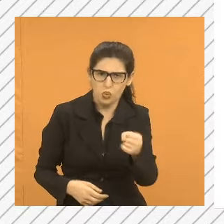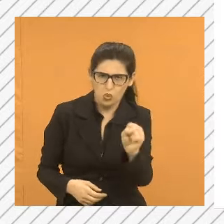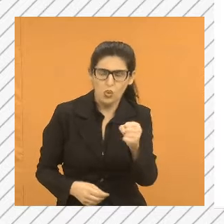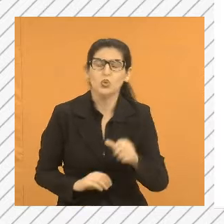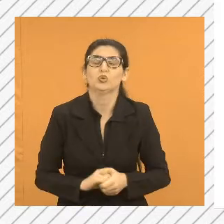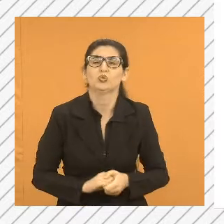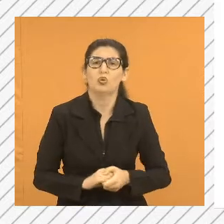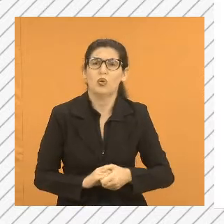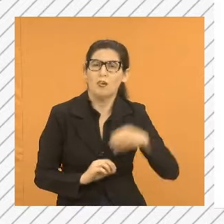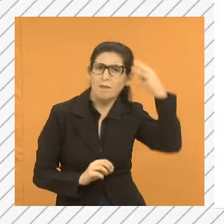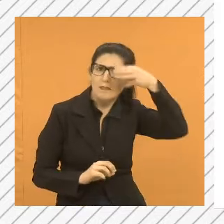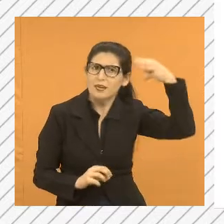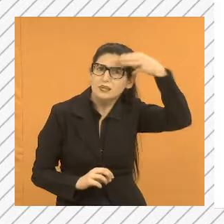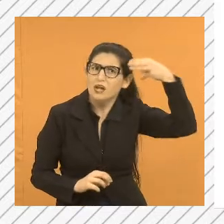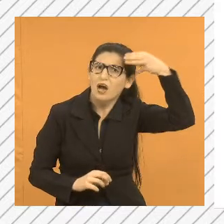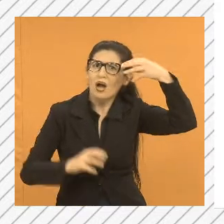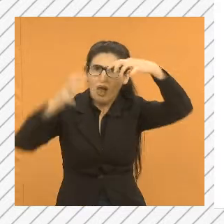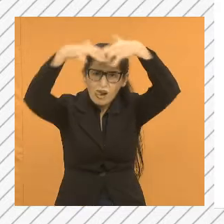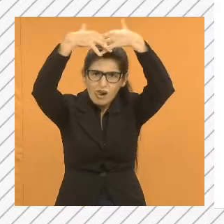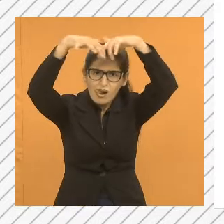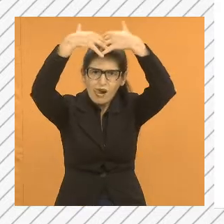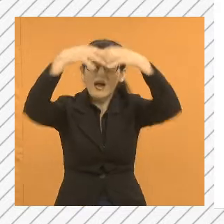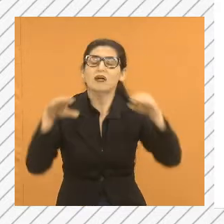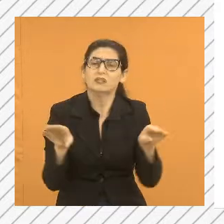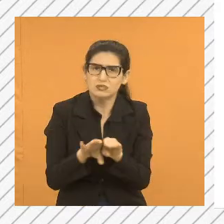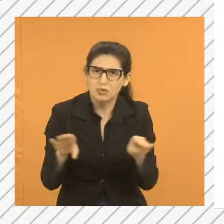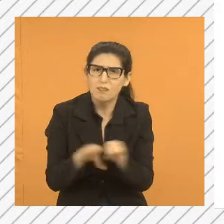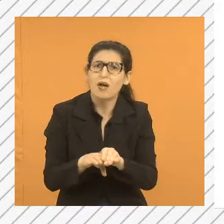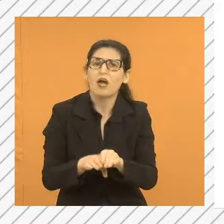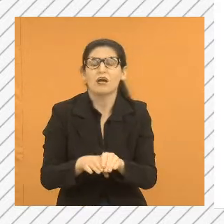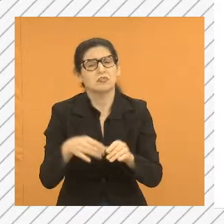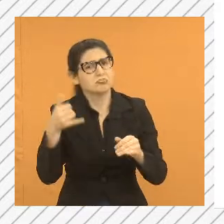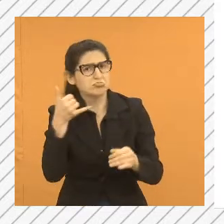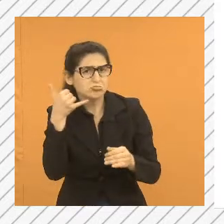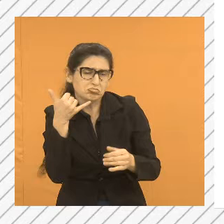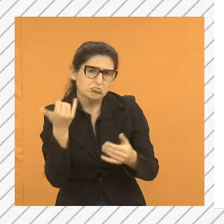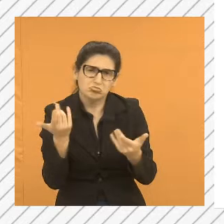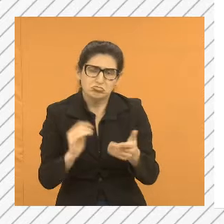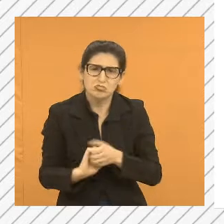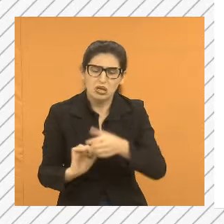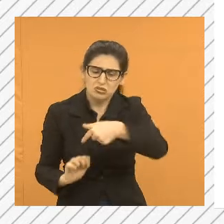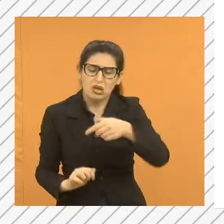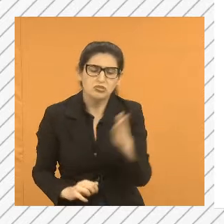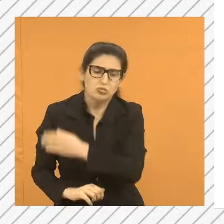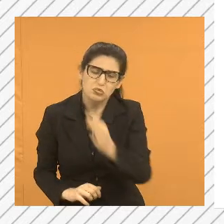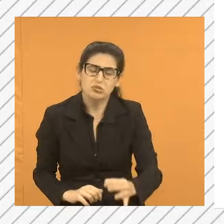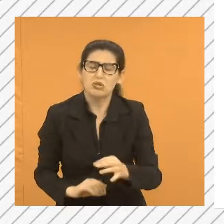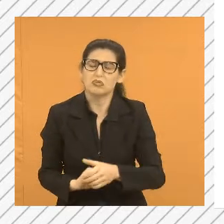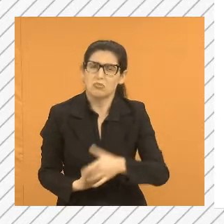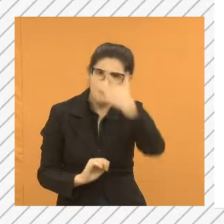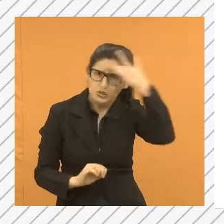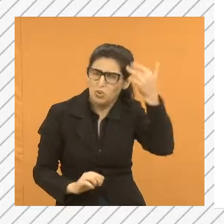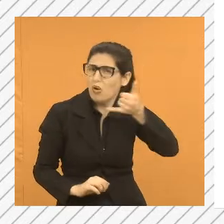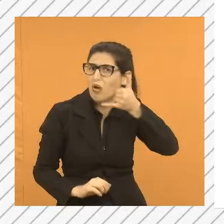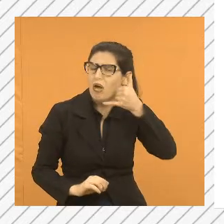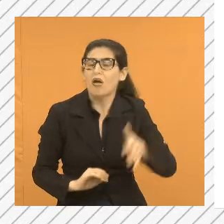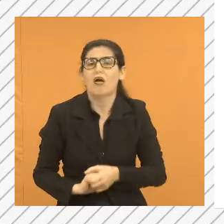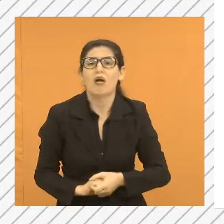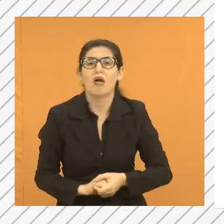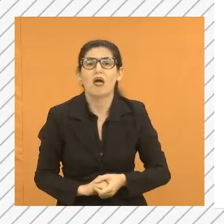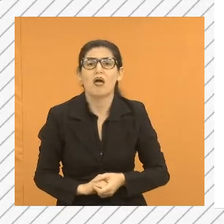Os psiquiátricos, tivemos uma manutenção também no número de chamadas, por volta de 7%. As